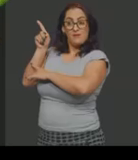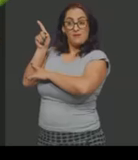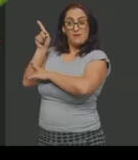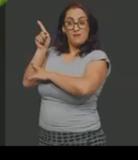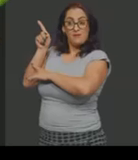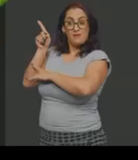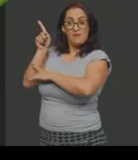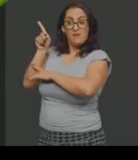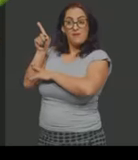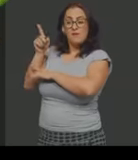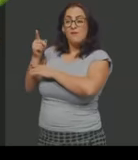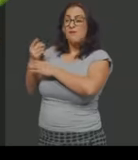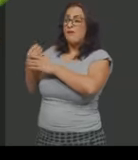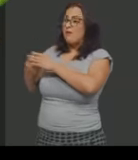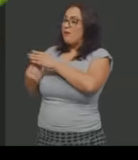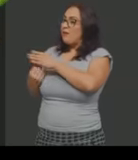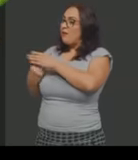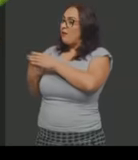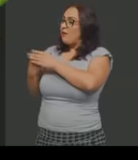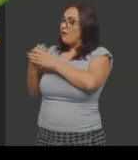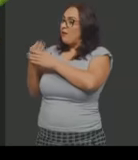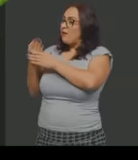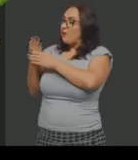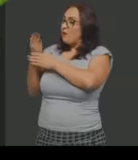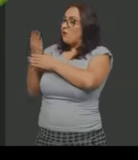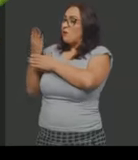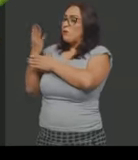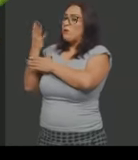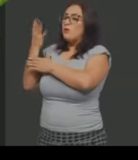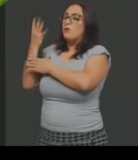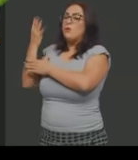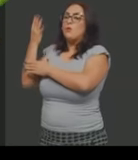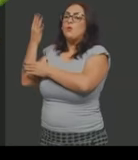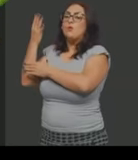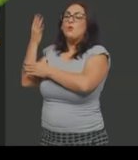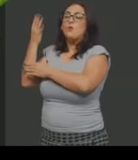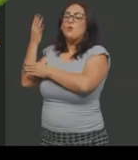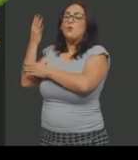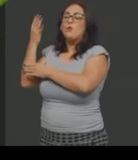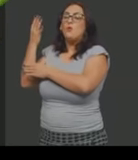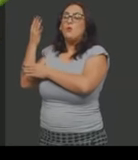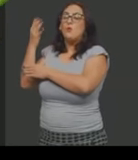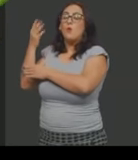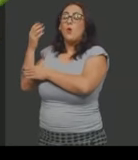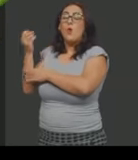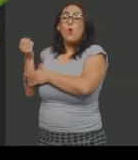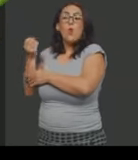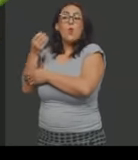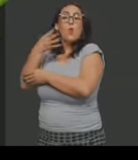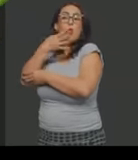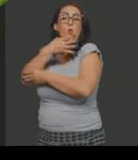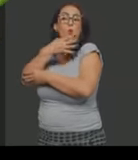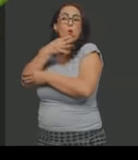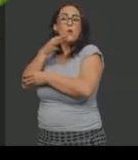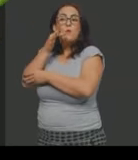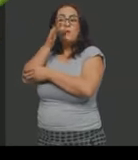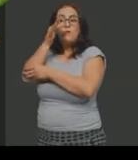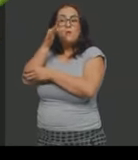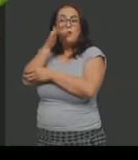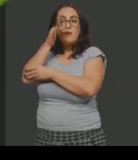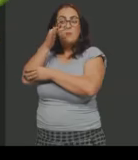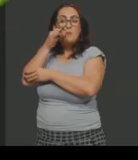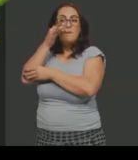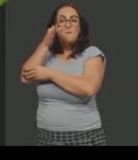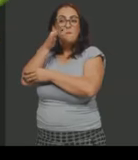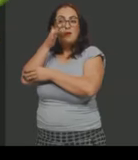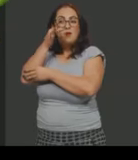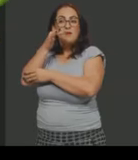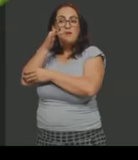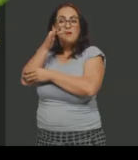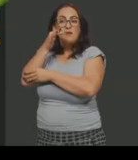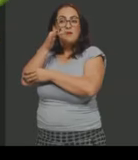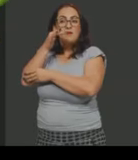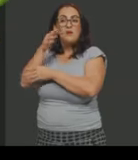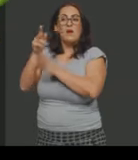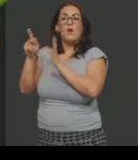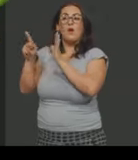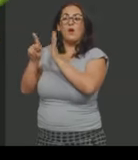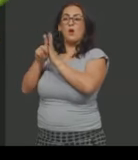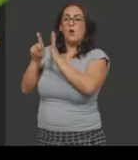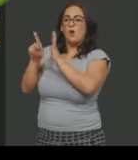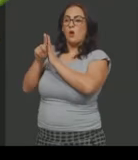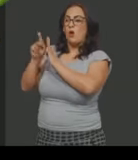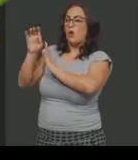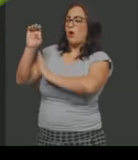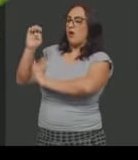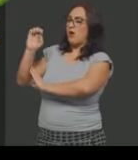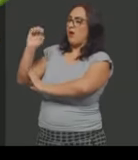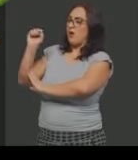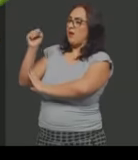vai nascer, então, o quê? Uma nova planta, o esporófito, que vai ser